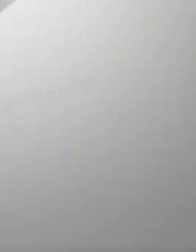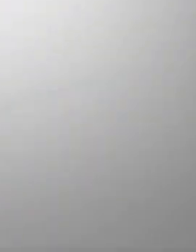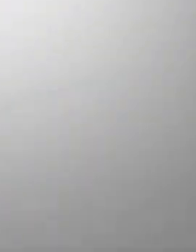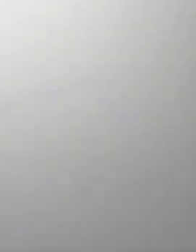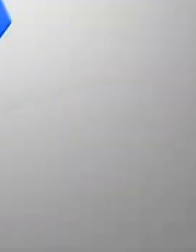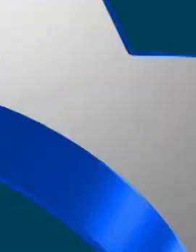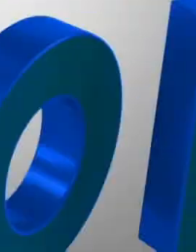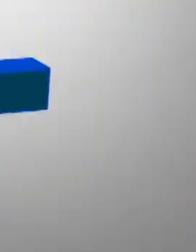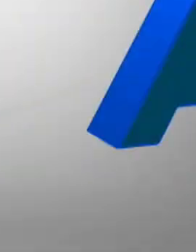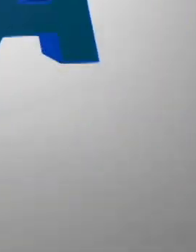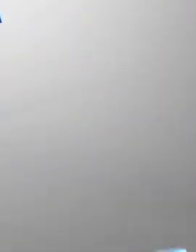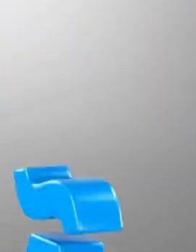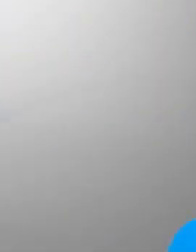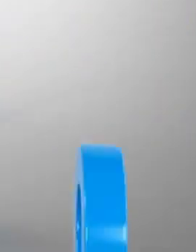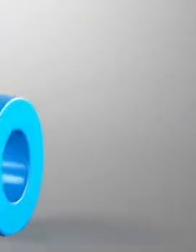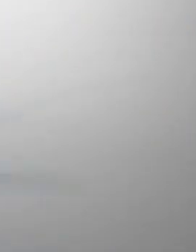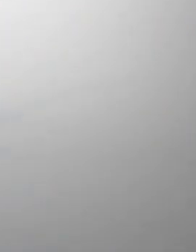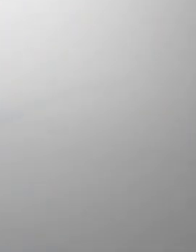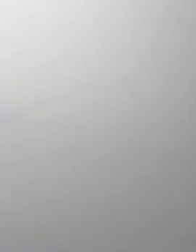E aí